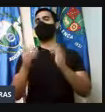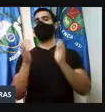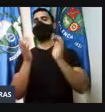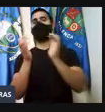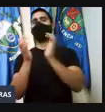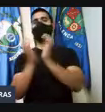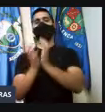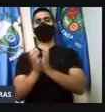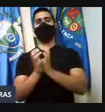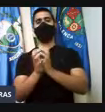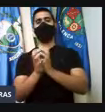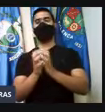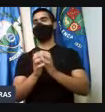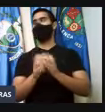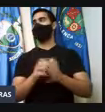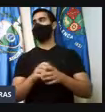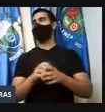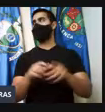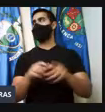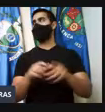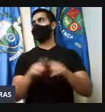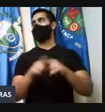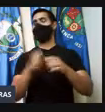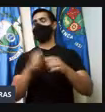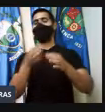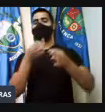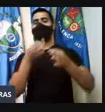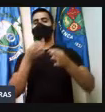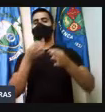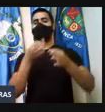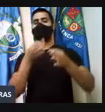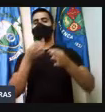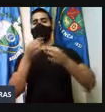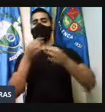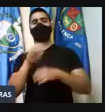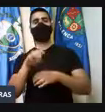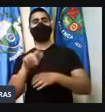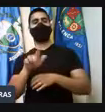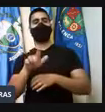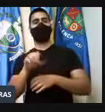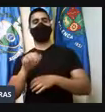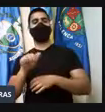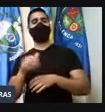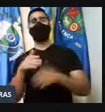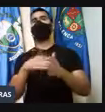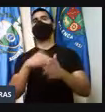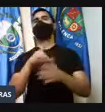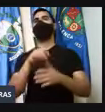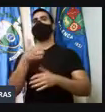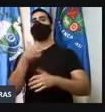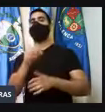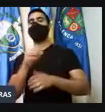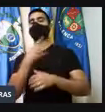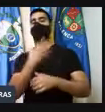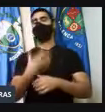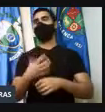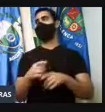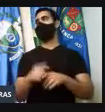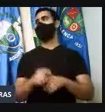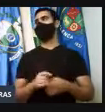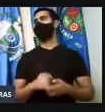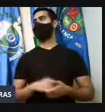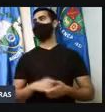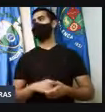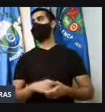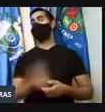comissão e as propostas de emenda orçamentária à LOA até o dia 10 de dezembro para elaborar a final